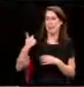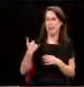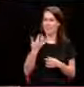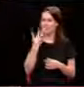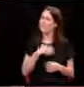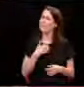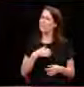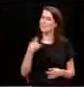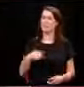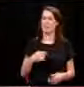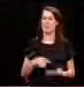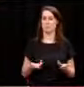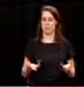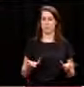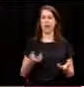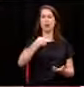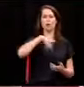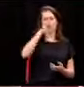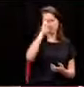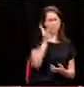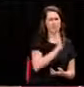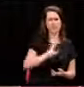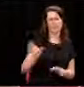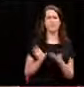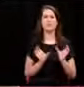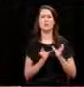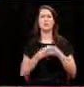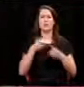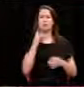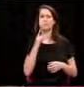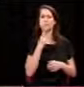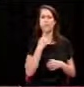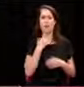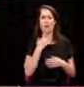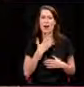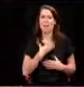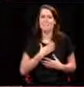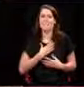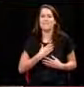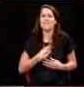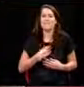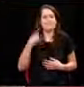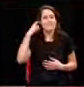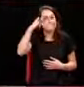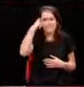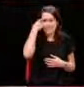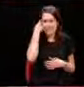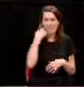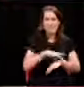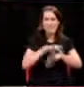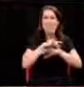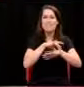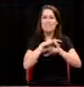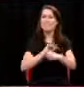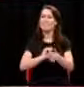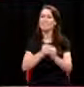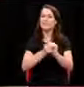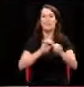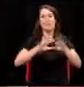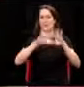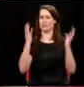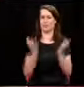gosta muito do desporto em geral e são pessoas muito dinâmicas nesse sentido. E foi um pouco o que nós já dissemos,